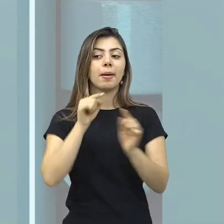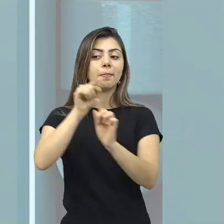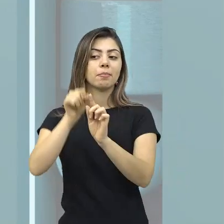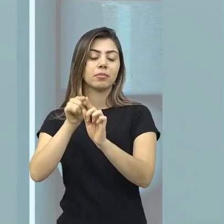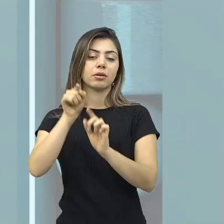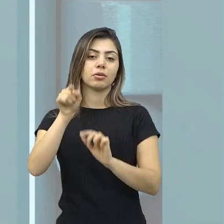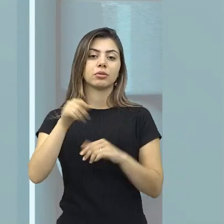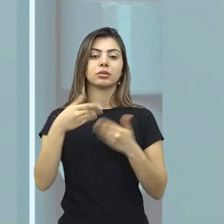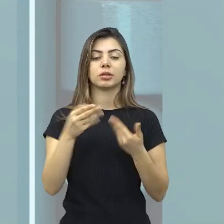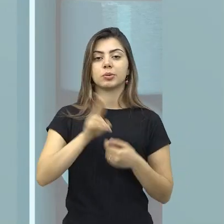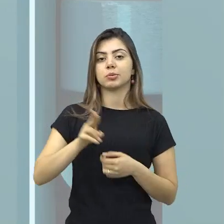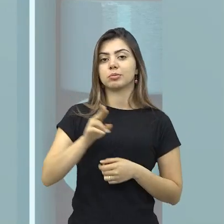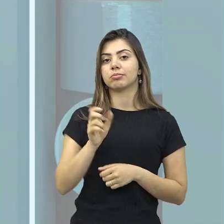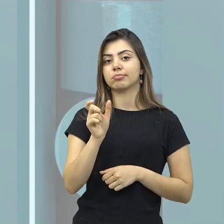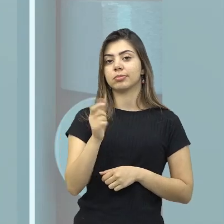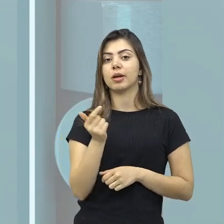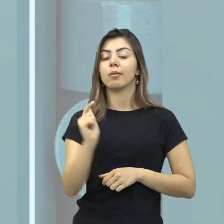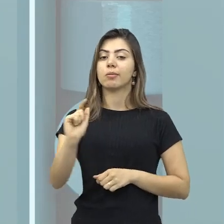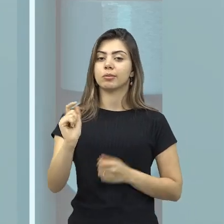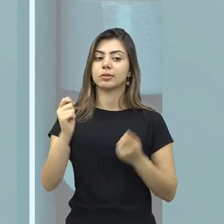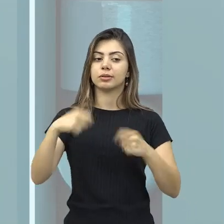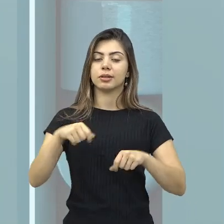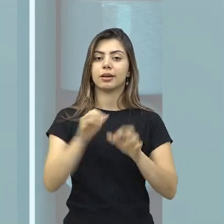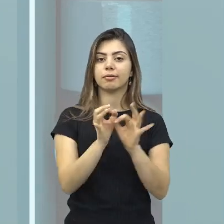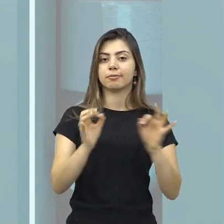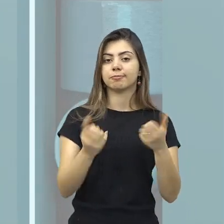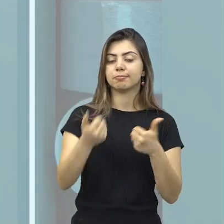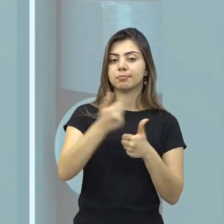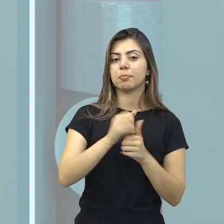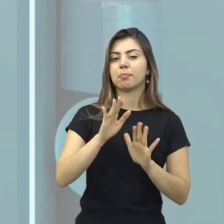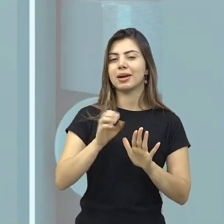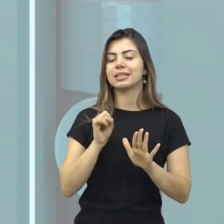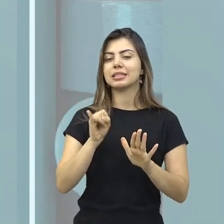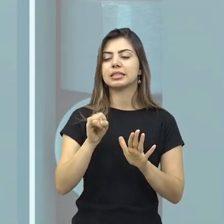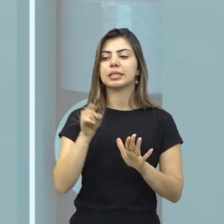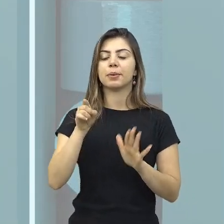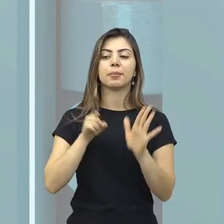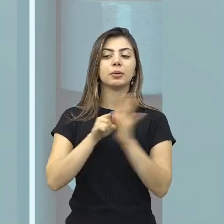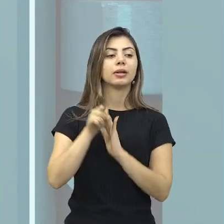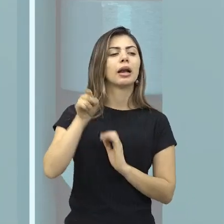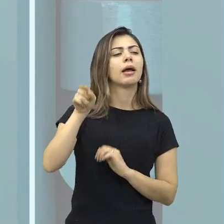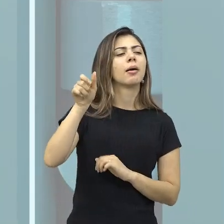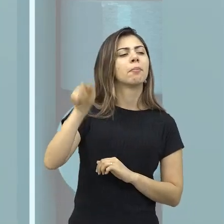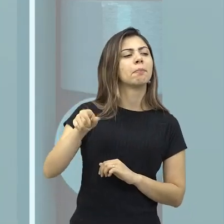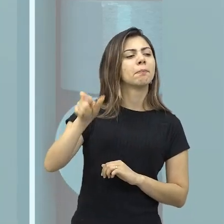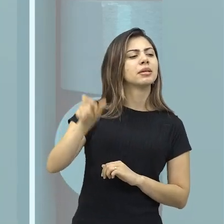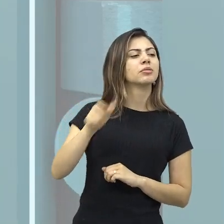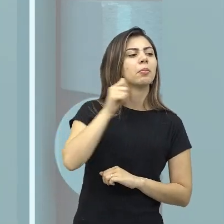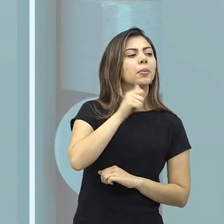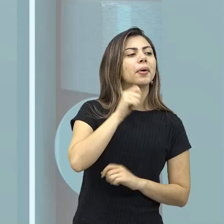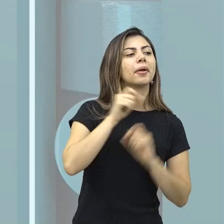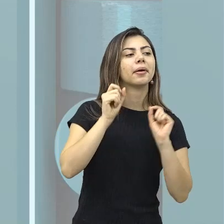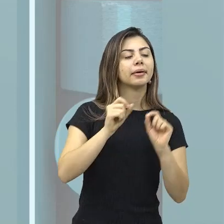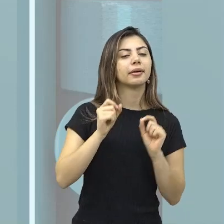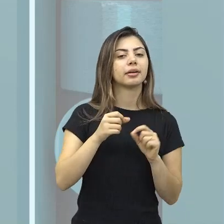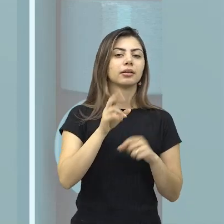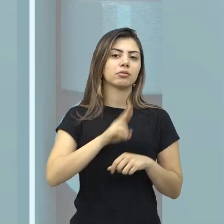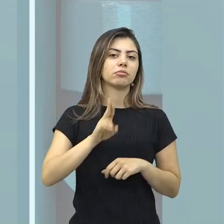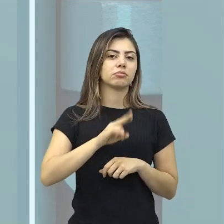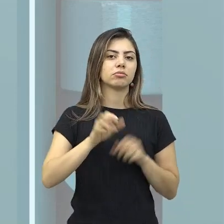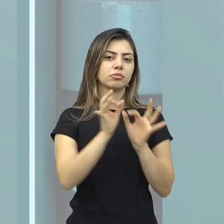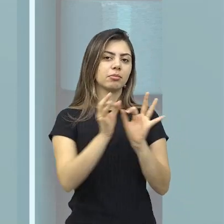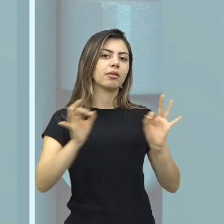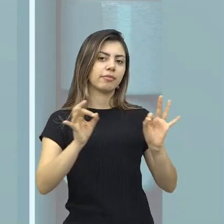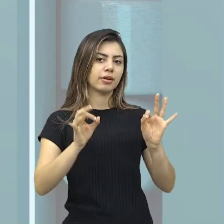he. E essa terceira pessoa, claro, é ele. Se eu quiser saber quem é ela, eu vou perguntar who is